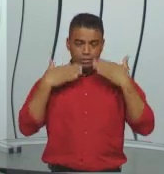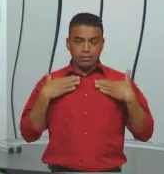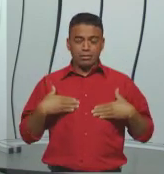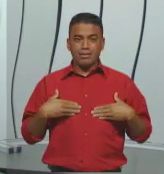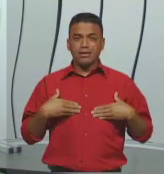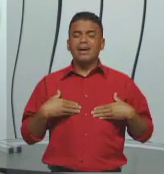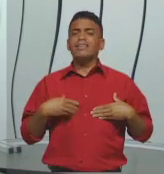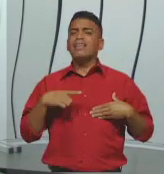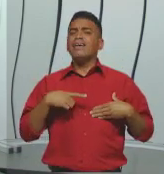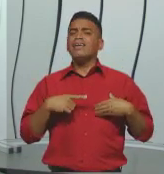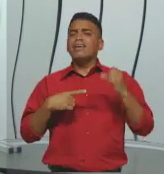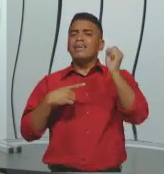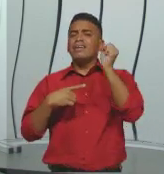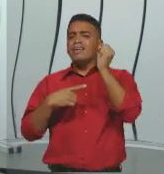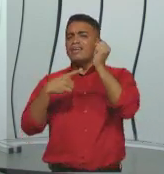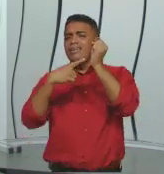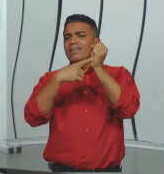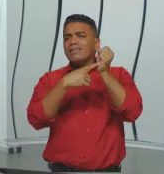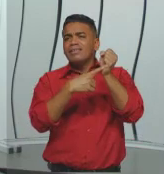hipotálamo, controlar